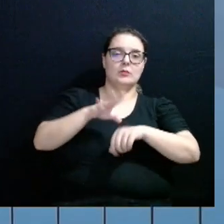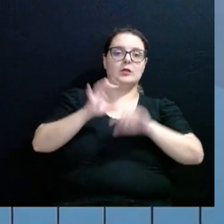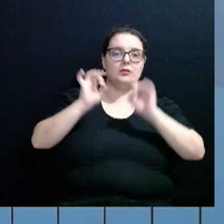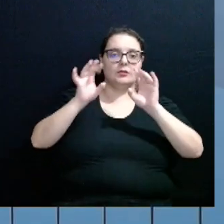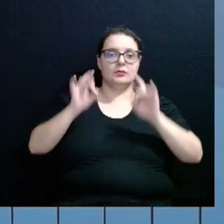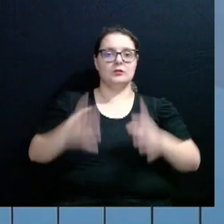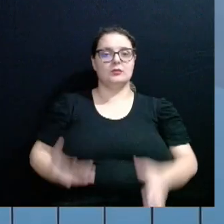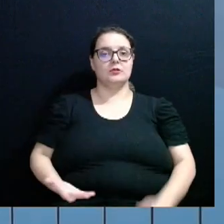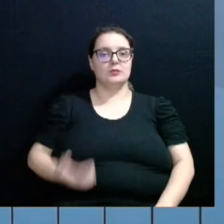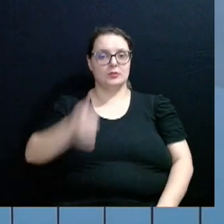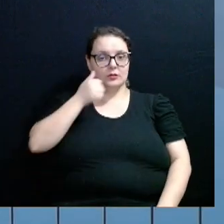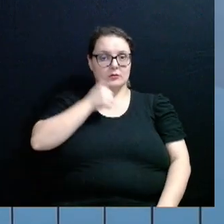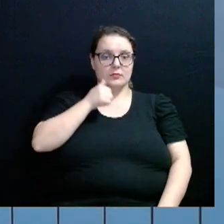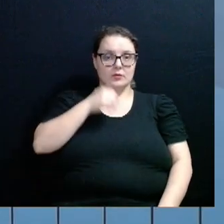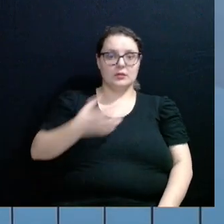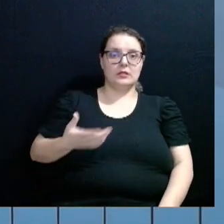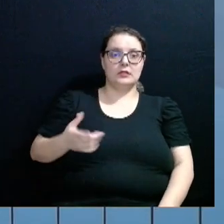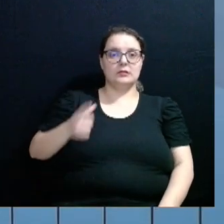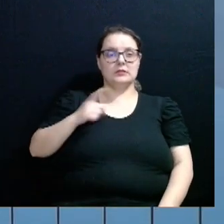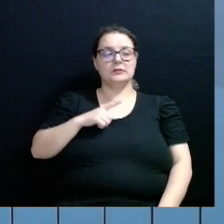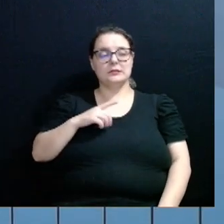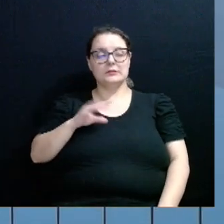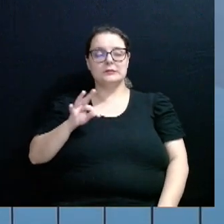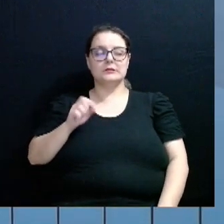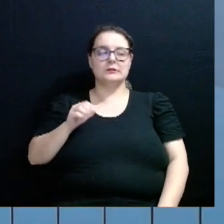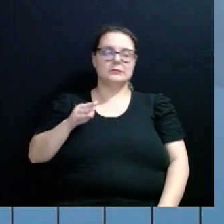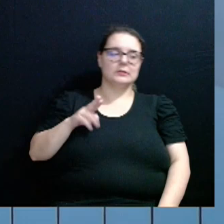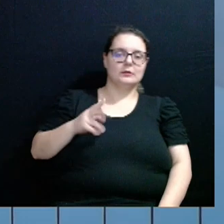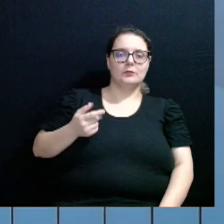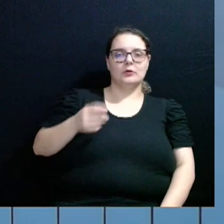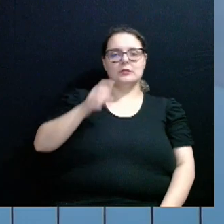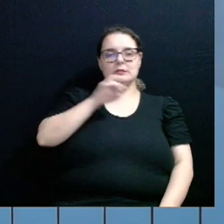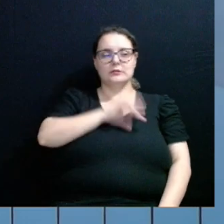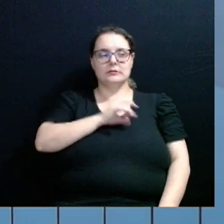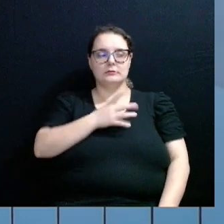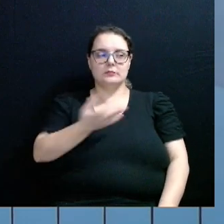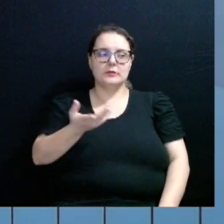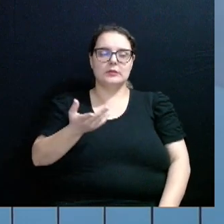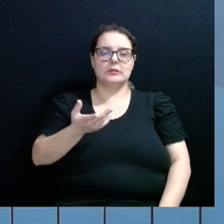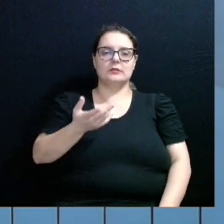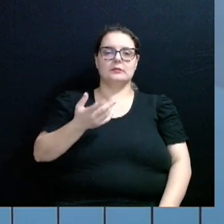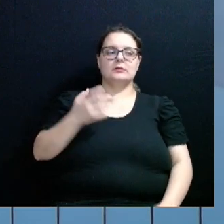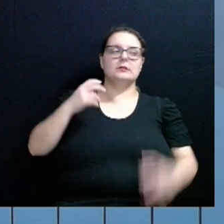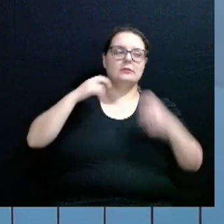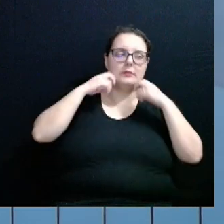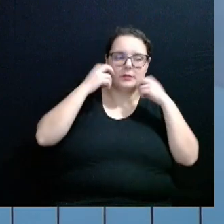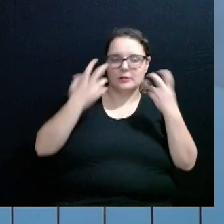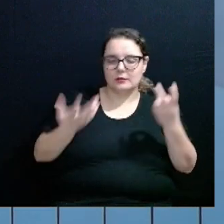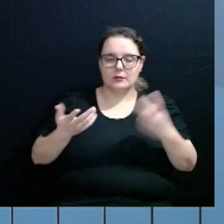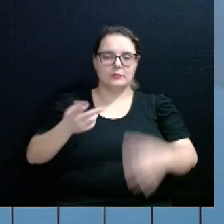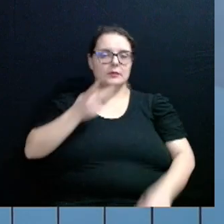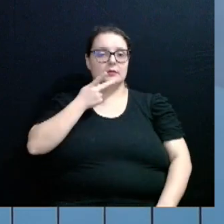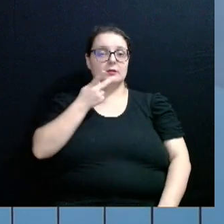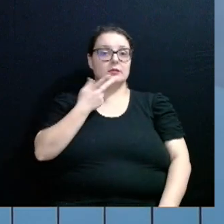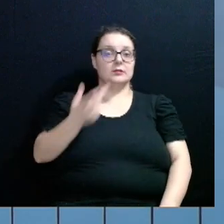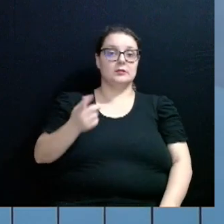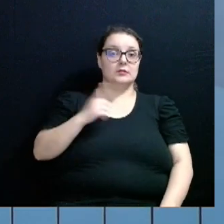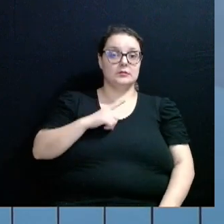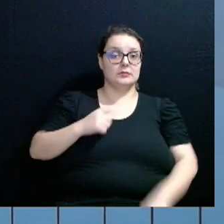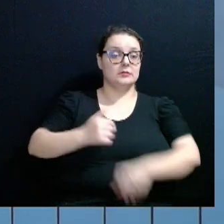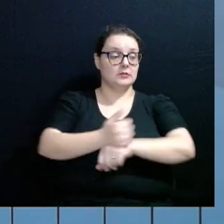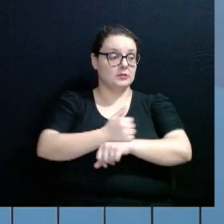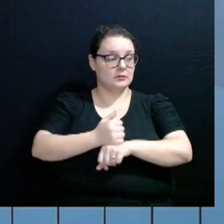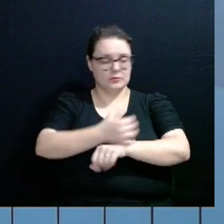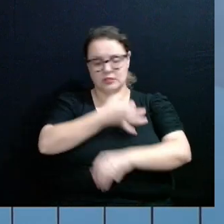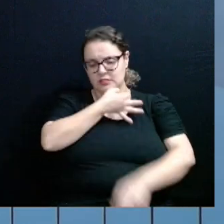gente ainda tem esse tabu, a gente tem muito medo, mas vamos falar que, olha, nós temos aí profissionais excelentes, nós